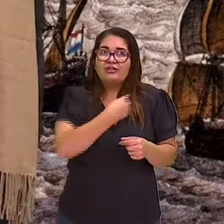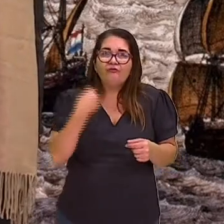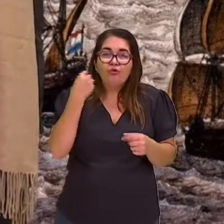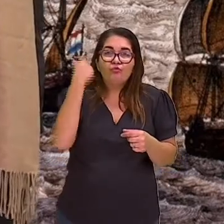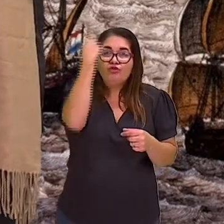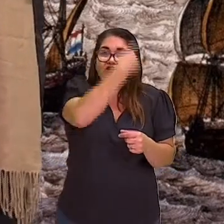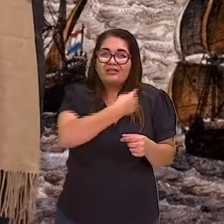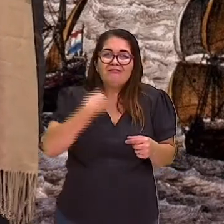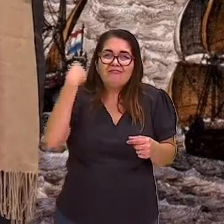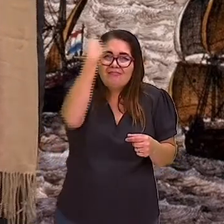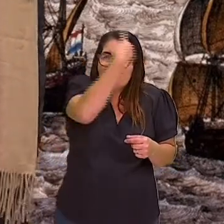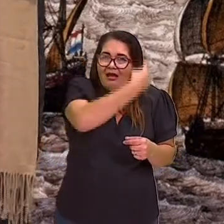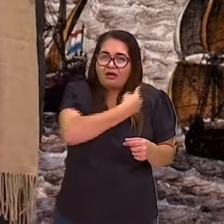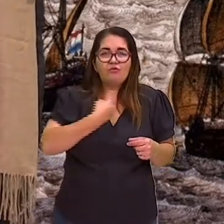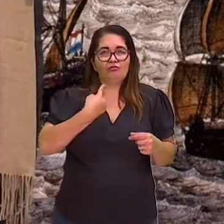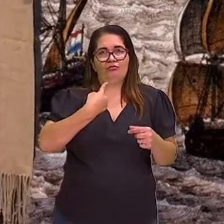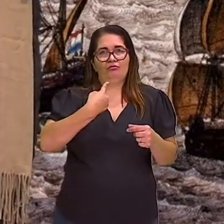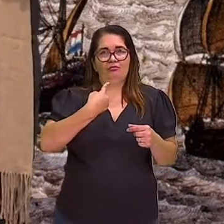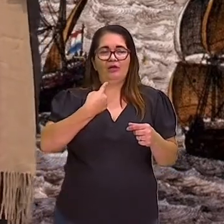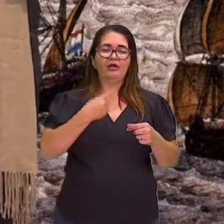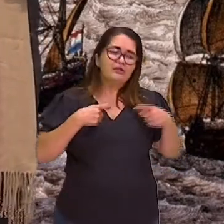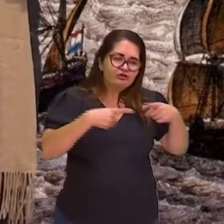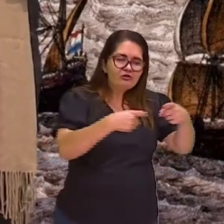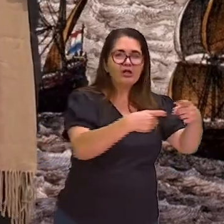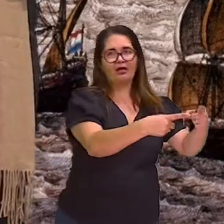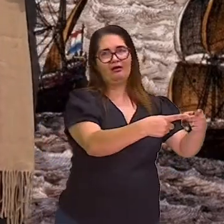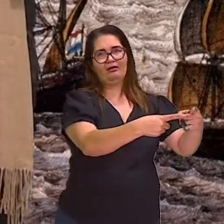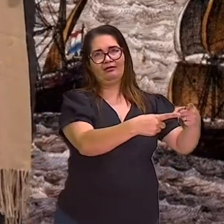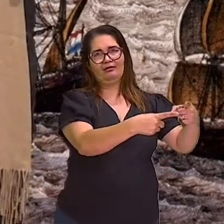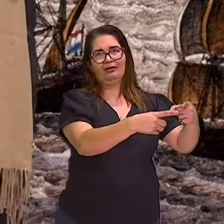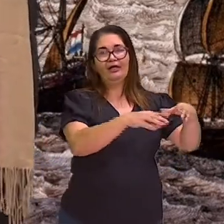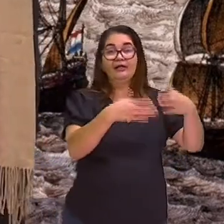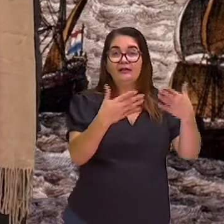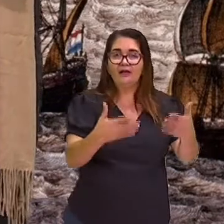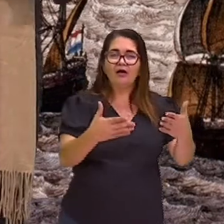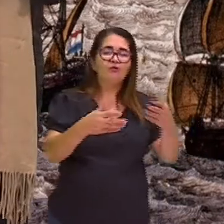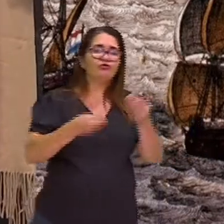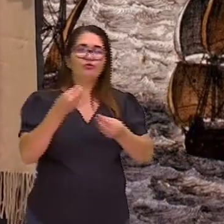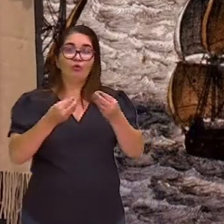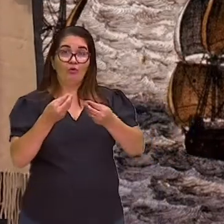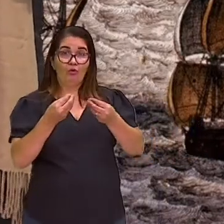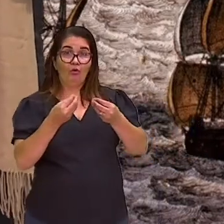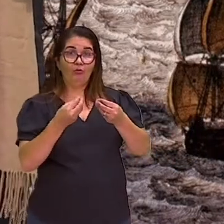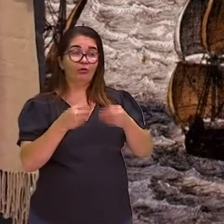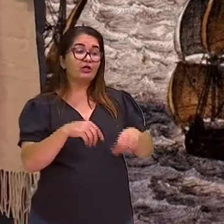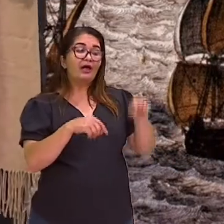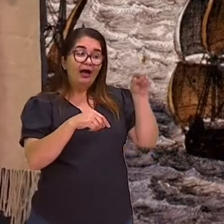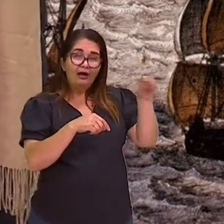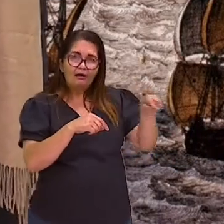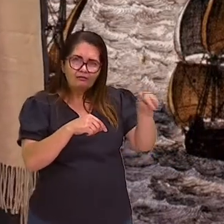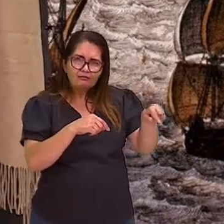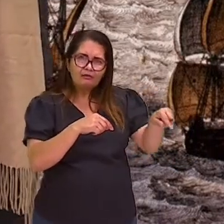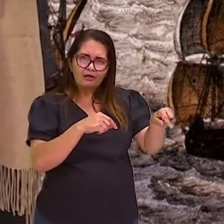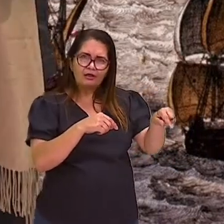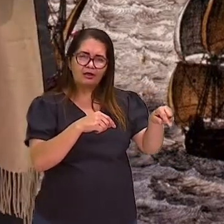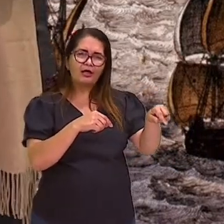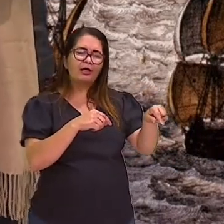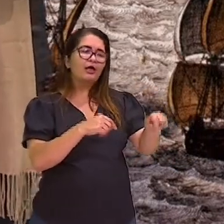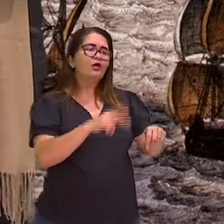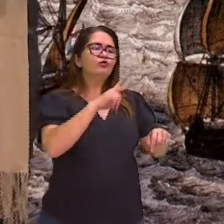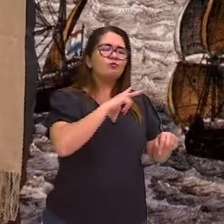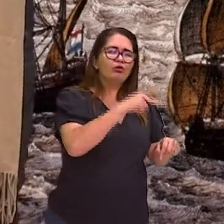holandeses concentrou-se nos limites da cidade, uma vez que a resistência dos colonos e dos